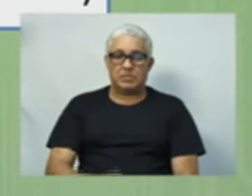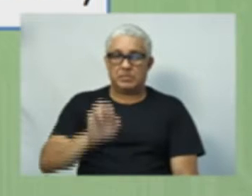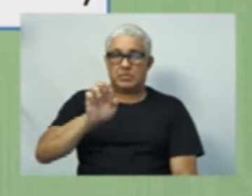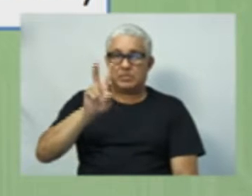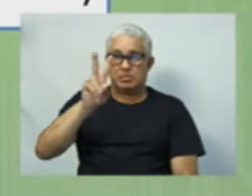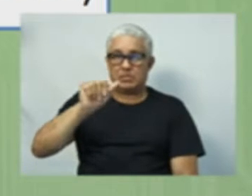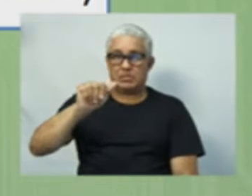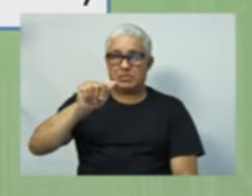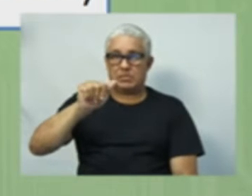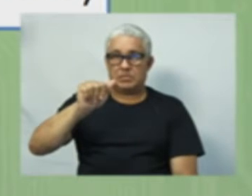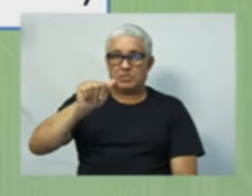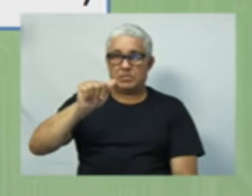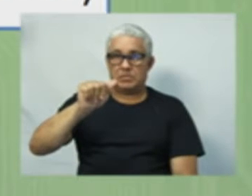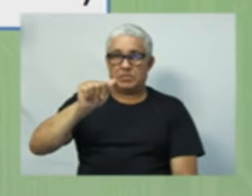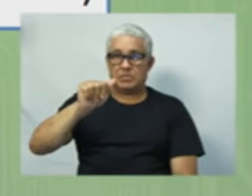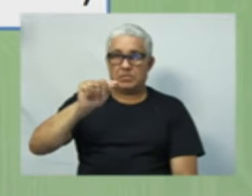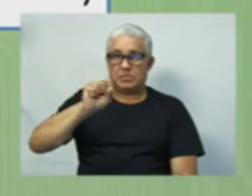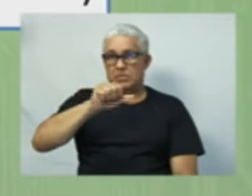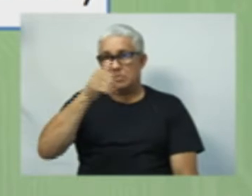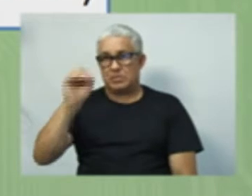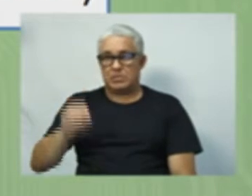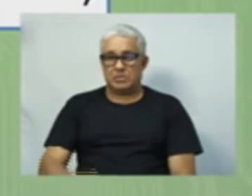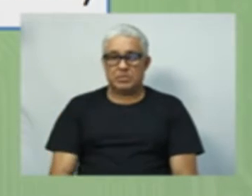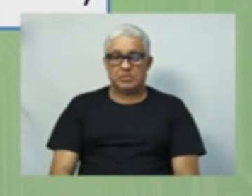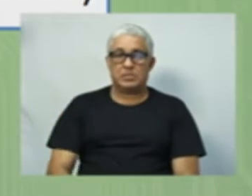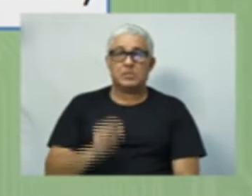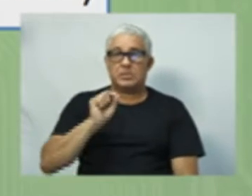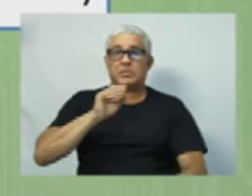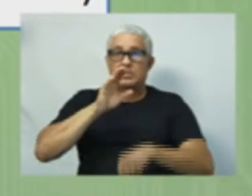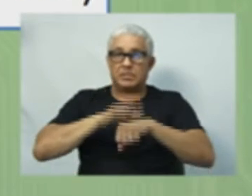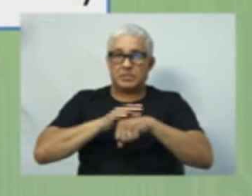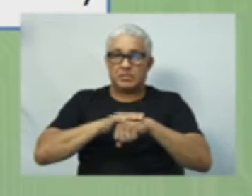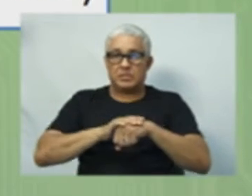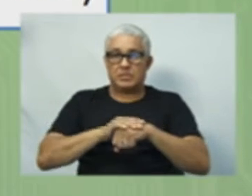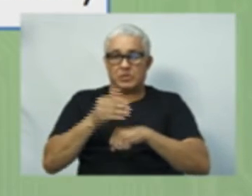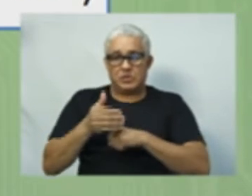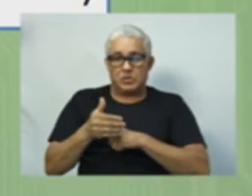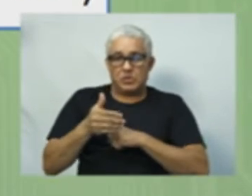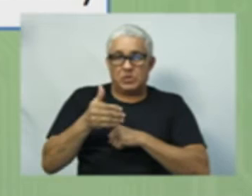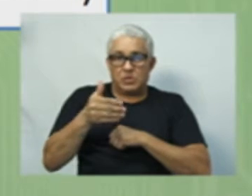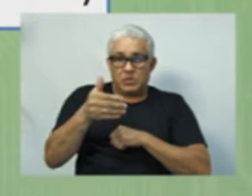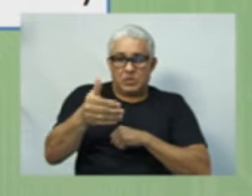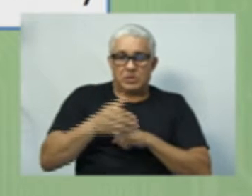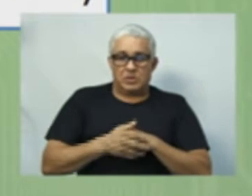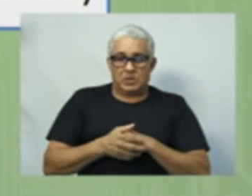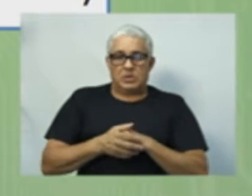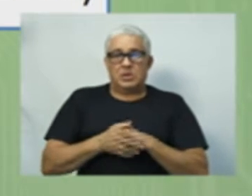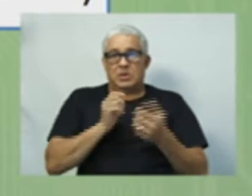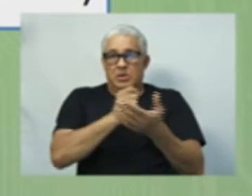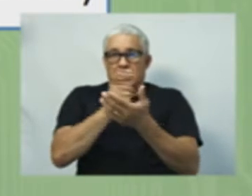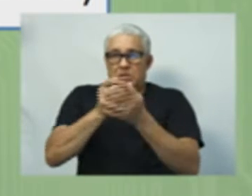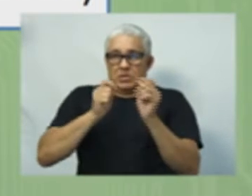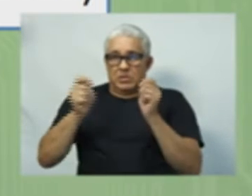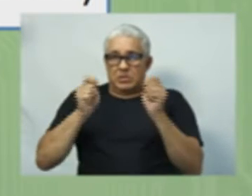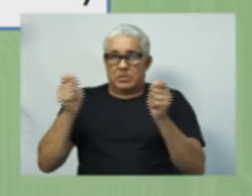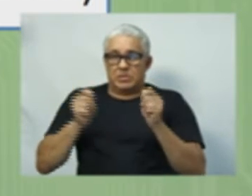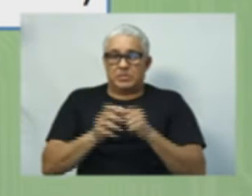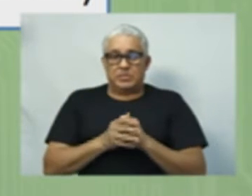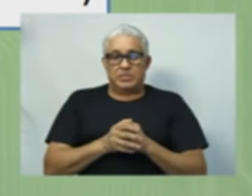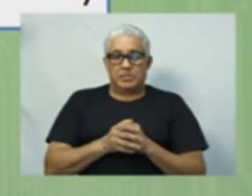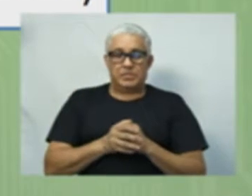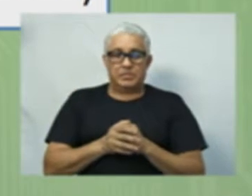Evasão. Evasão é a prática durante ou posterior à incidência de tributo que se dá através